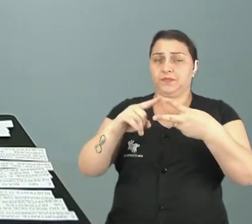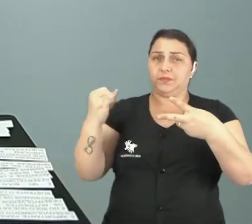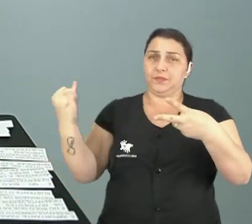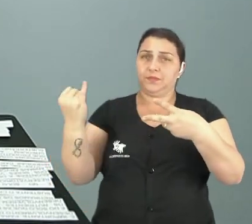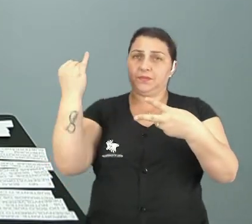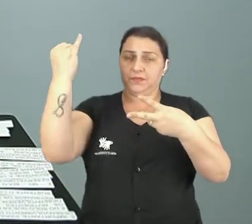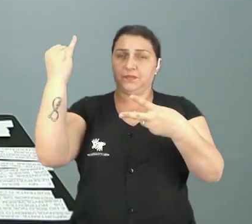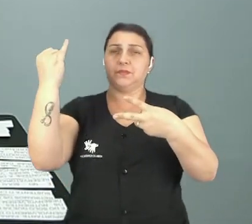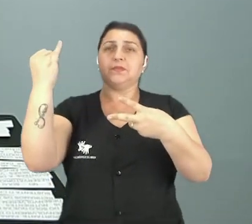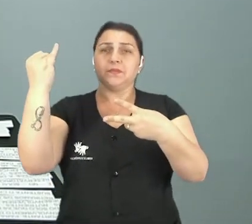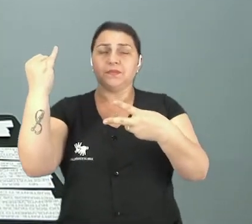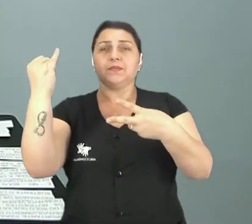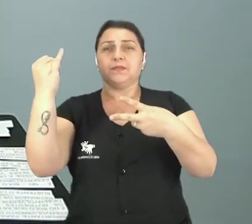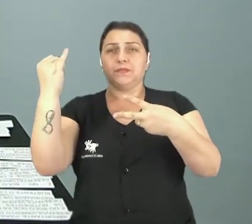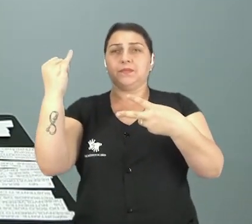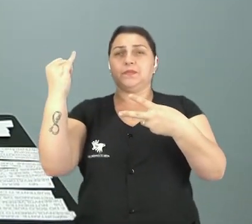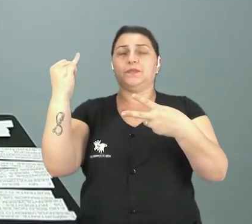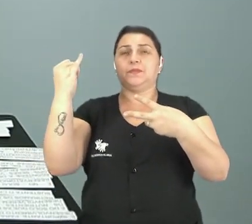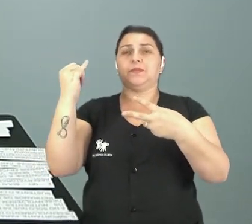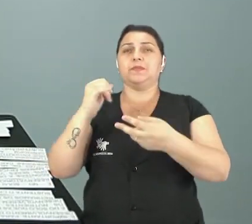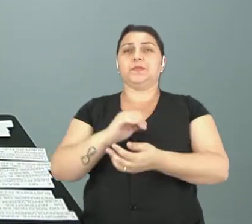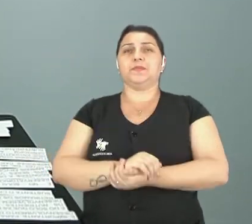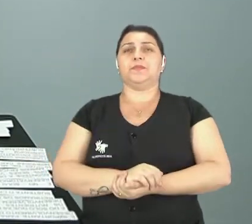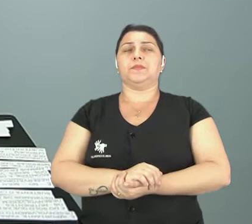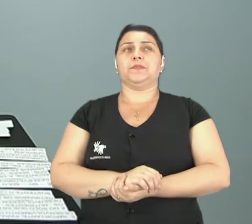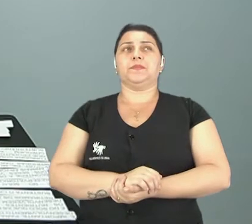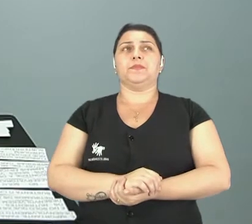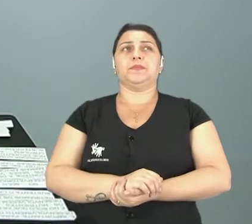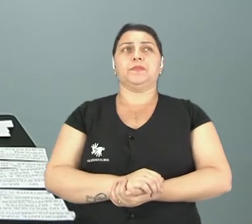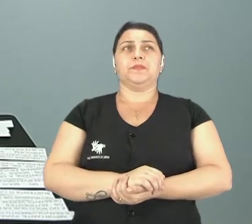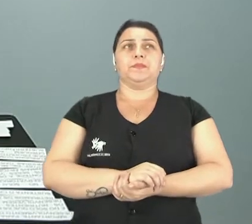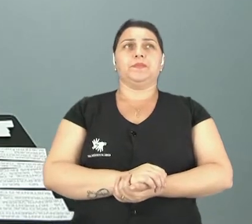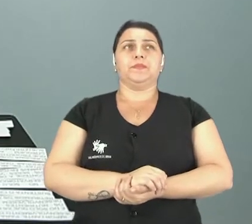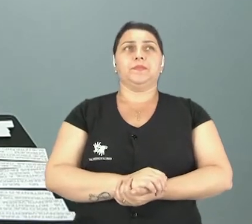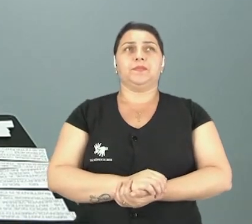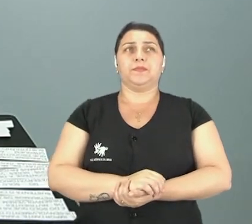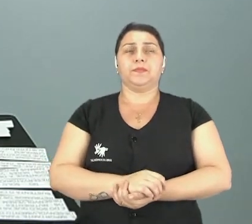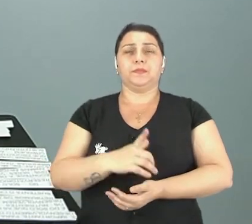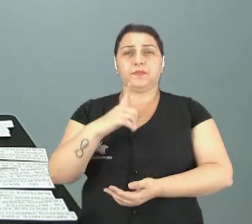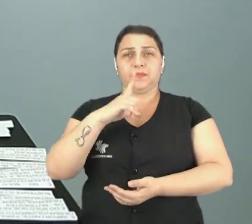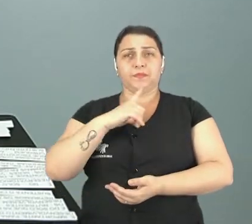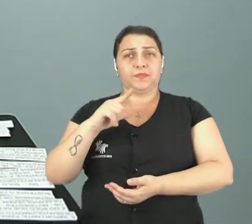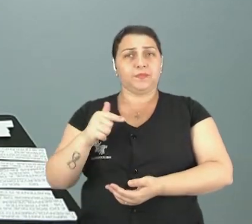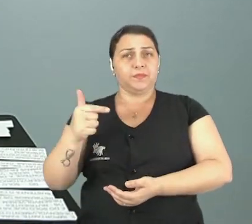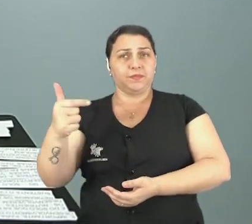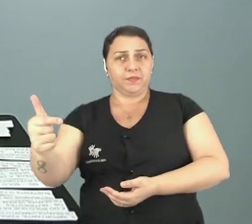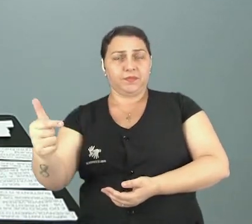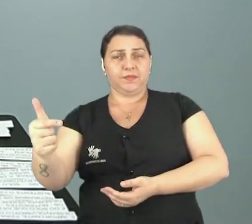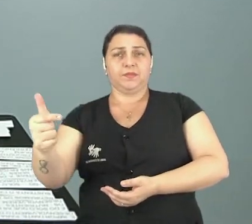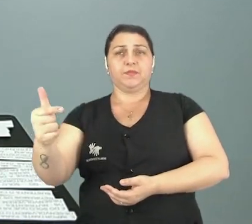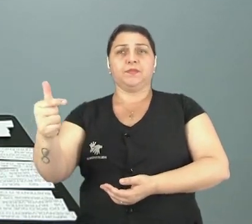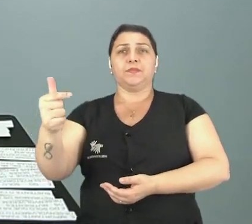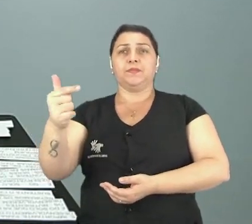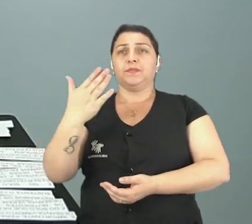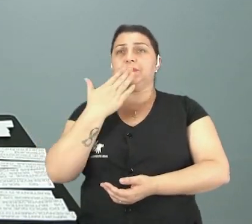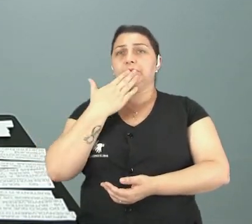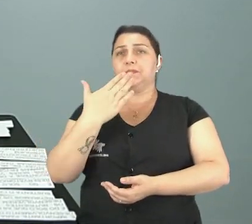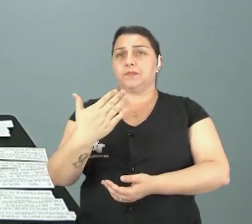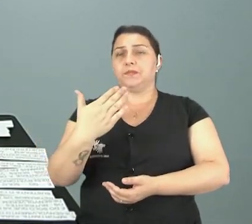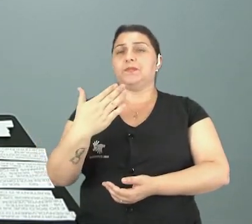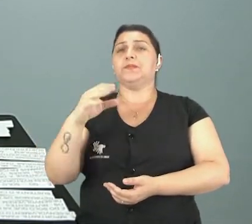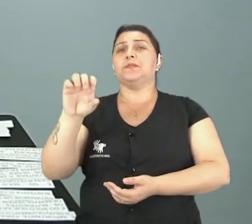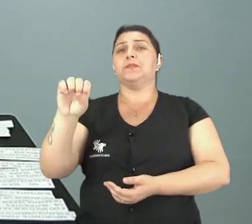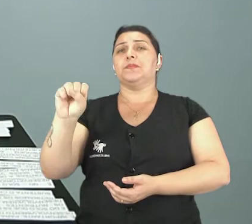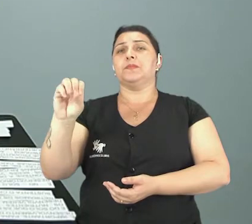componentes fundamentais para a existência. Muito bem. Aqui tem esse outro tipo de solo,